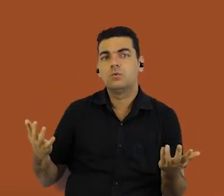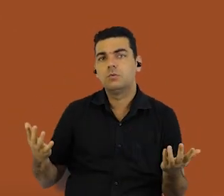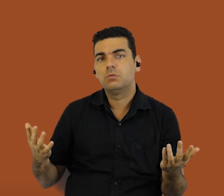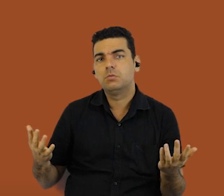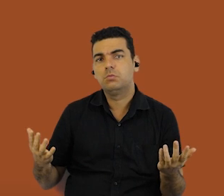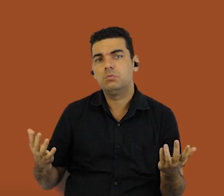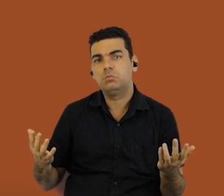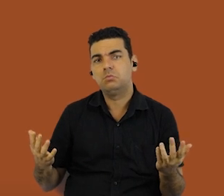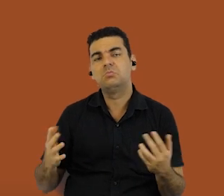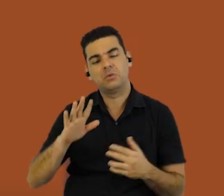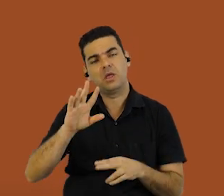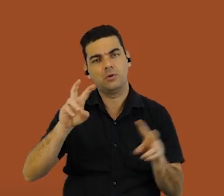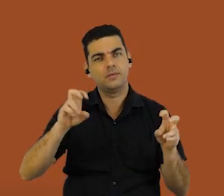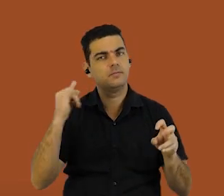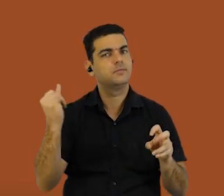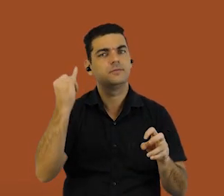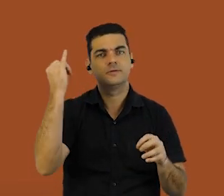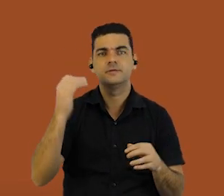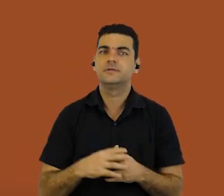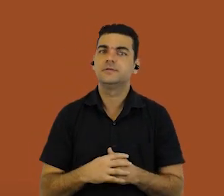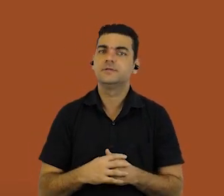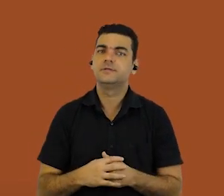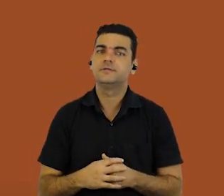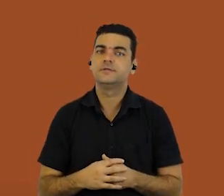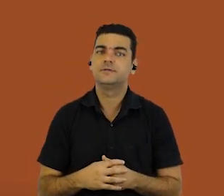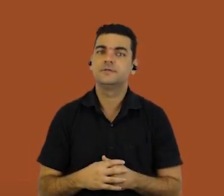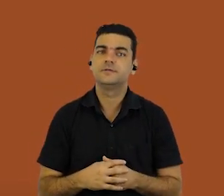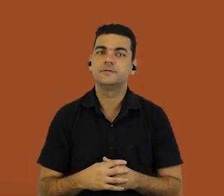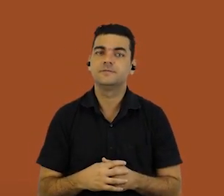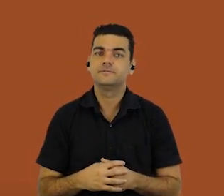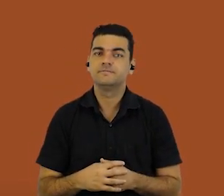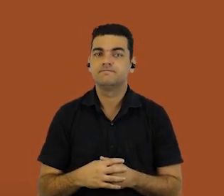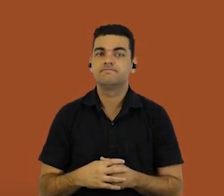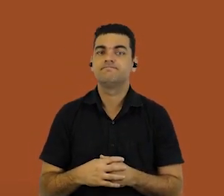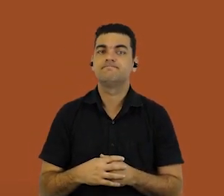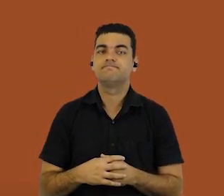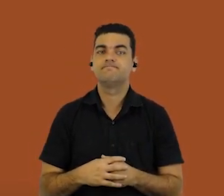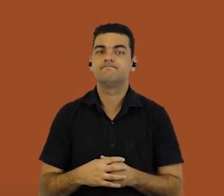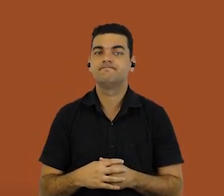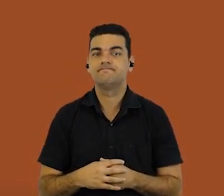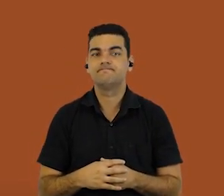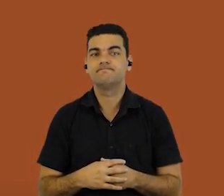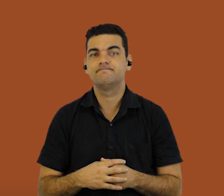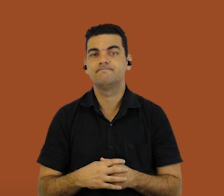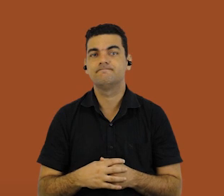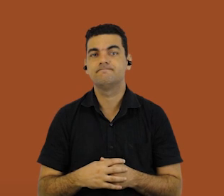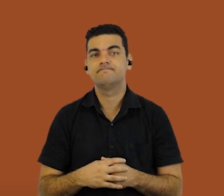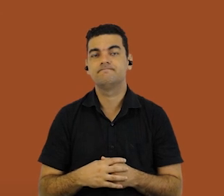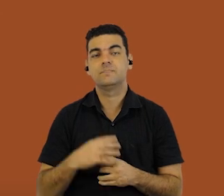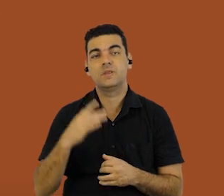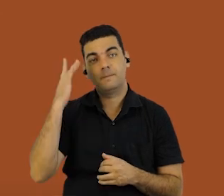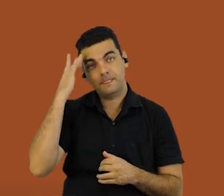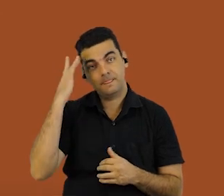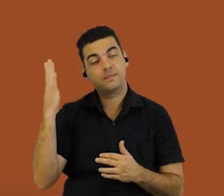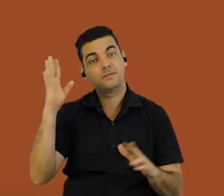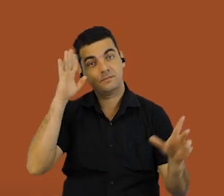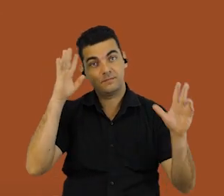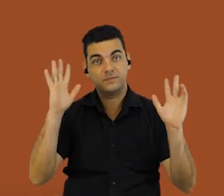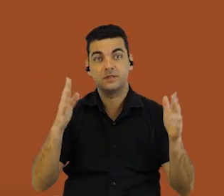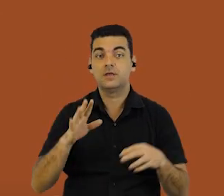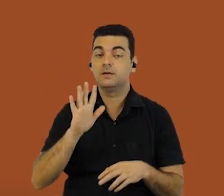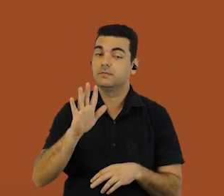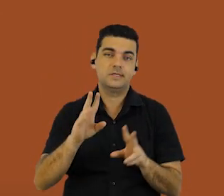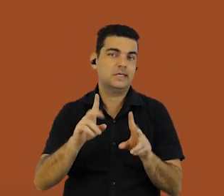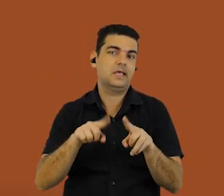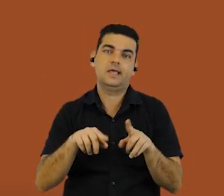caminho bastante importante que a gente deve procurar de alguma maneira adentrar nele. E